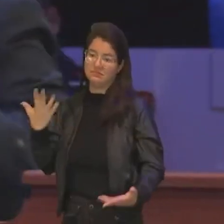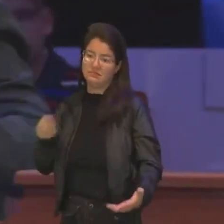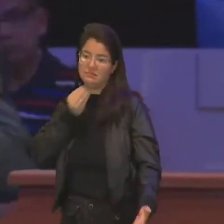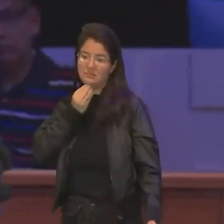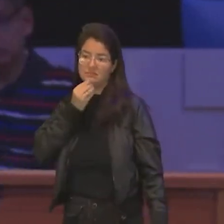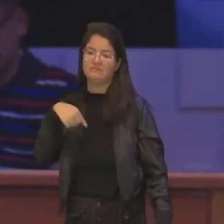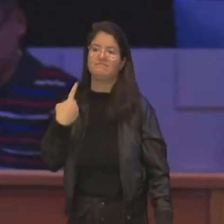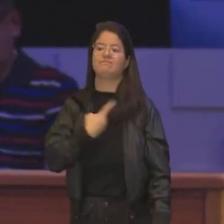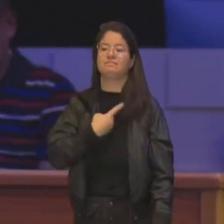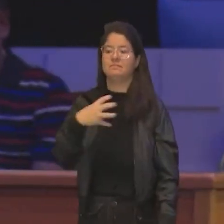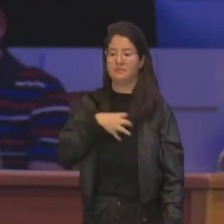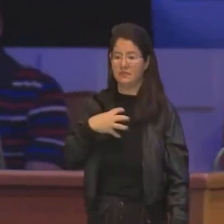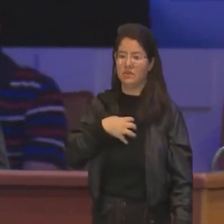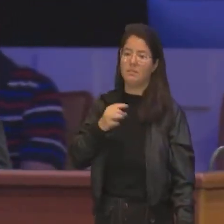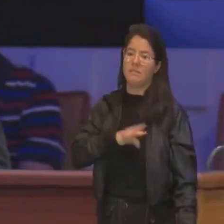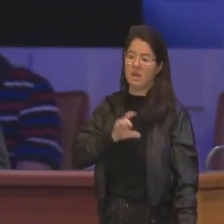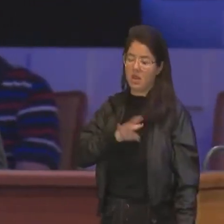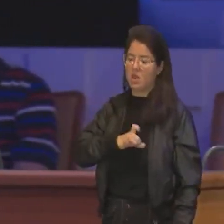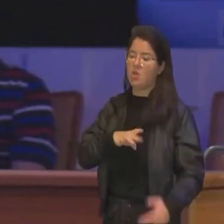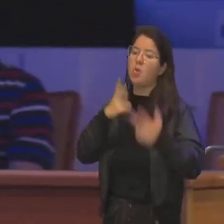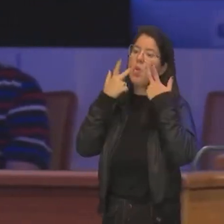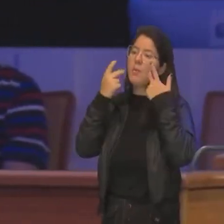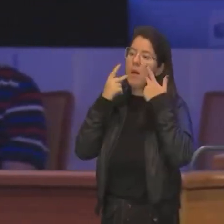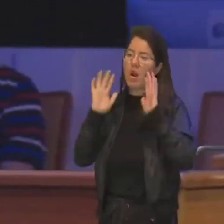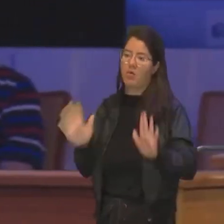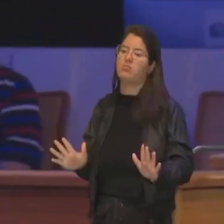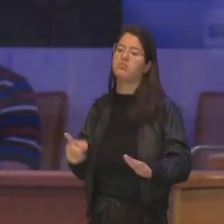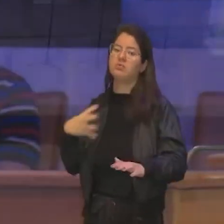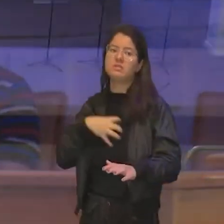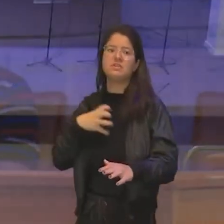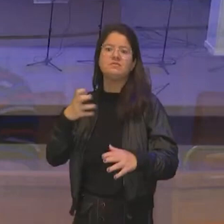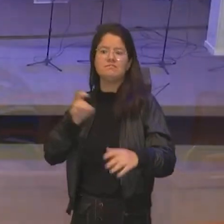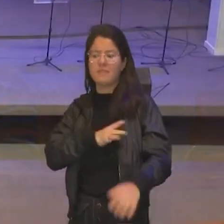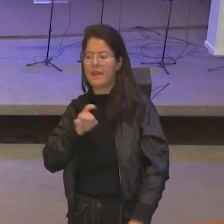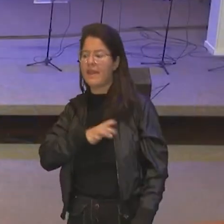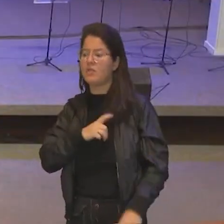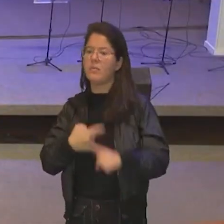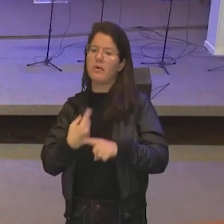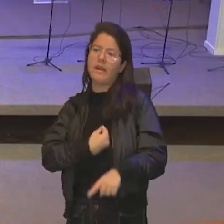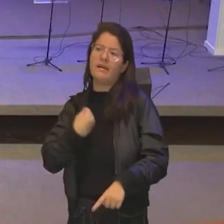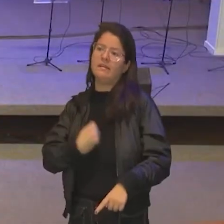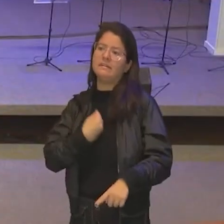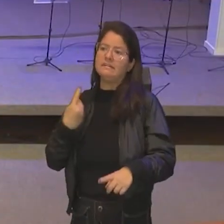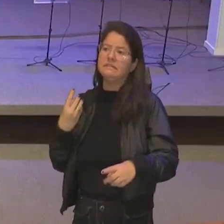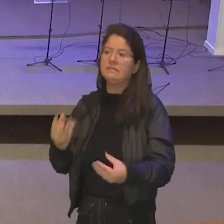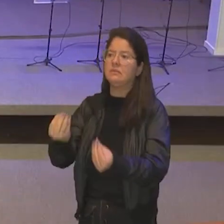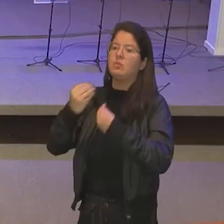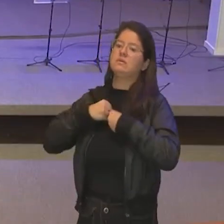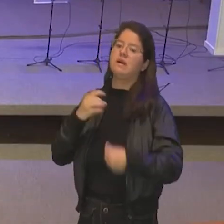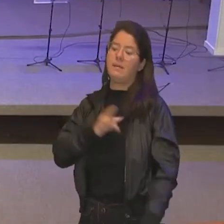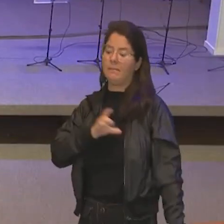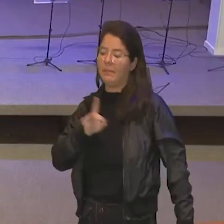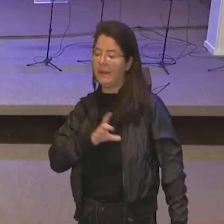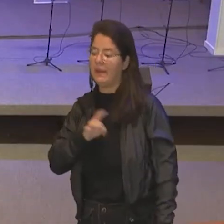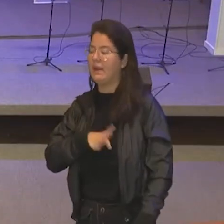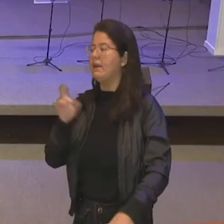nós sentimos este medo. Sentimos medo porque a vida provoca medo, medo de acidente,